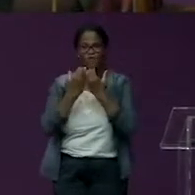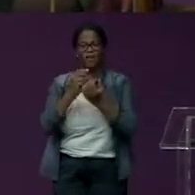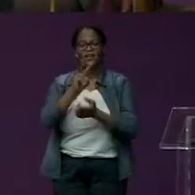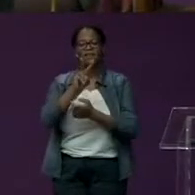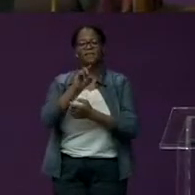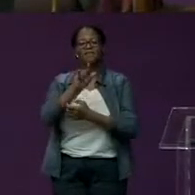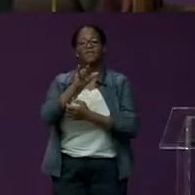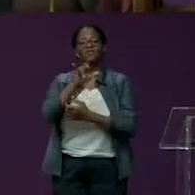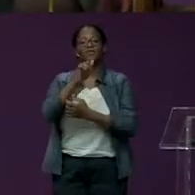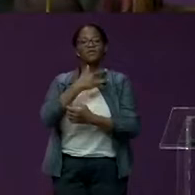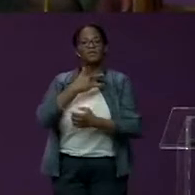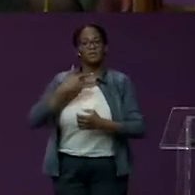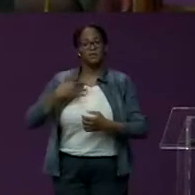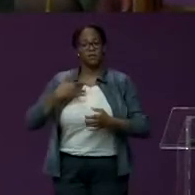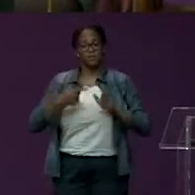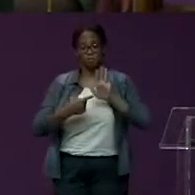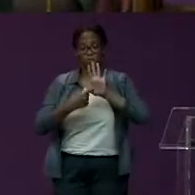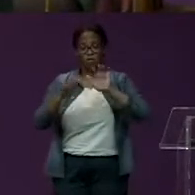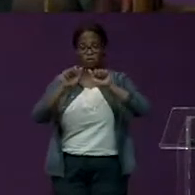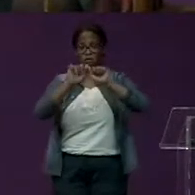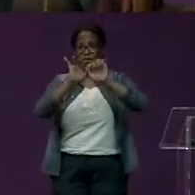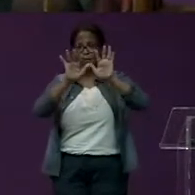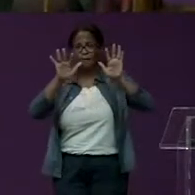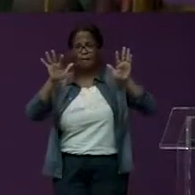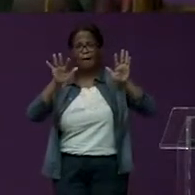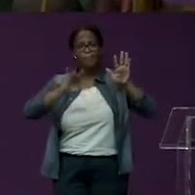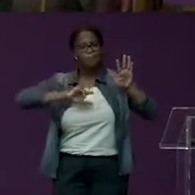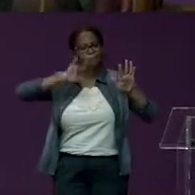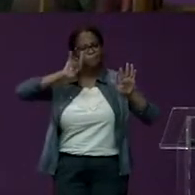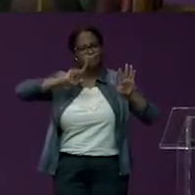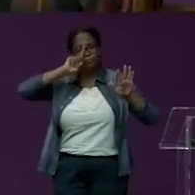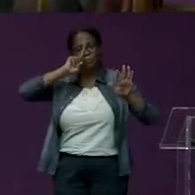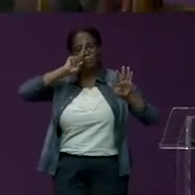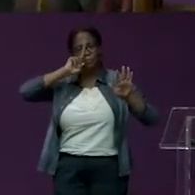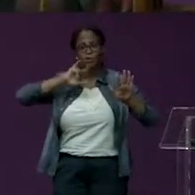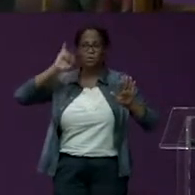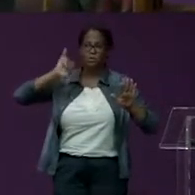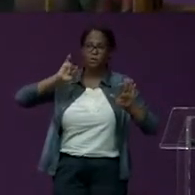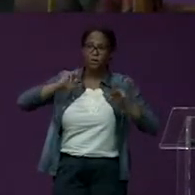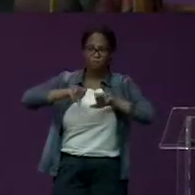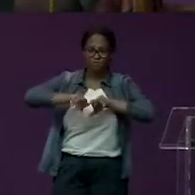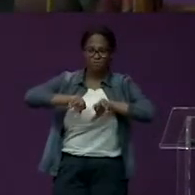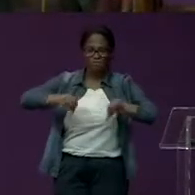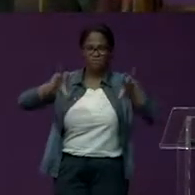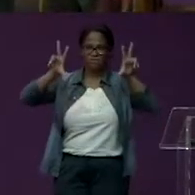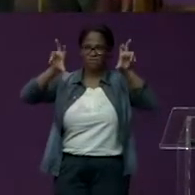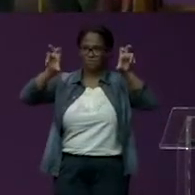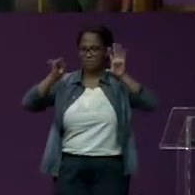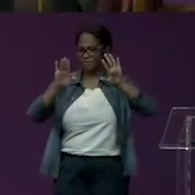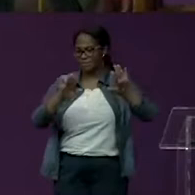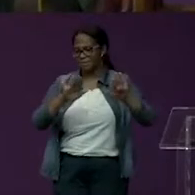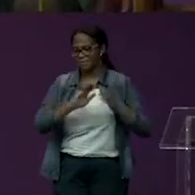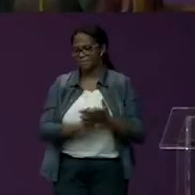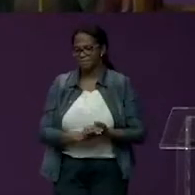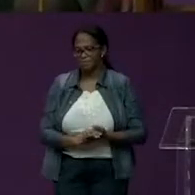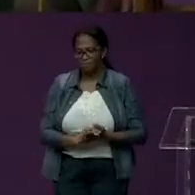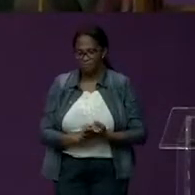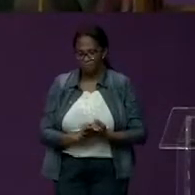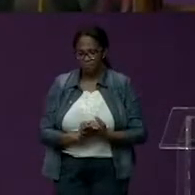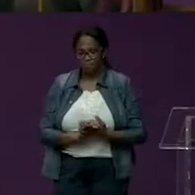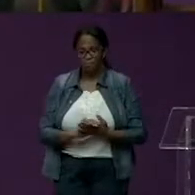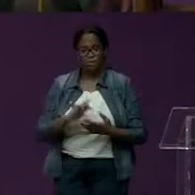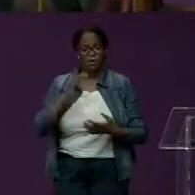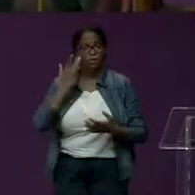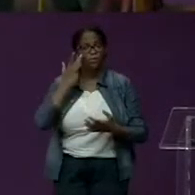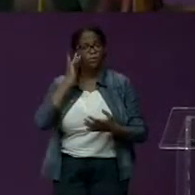Saúde, colocando de uma forma muito clara a amplitude, a diversidade desse tema. Eu acho